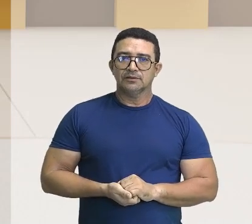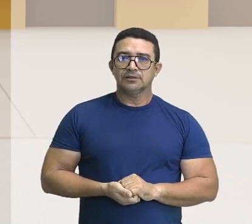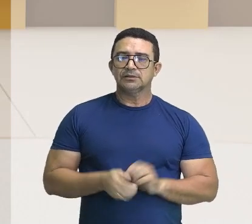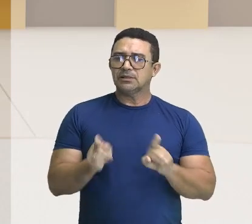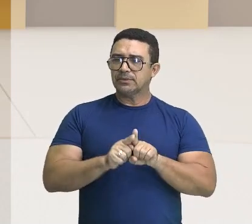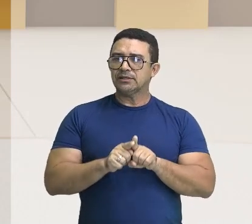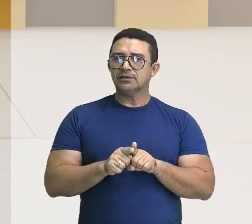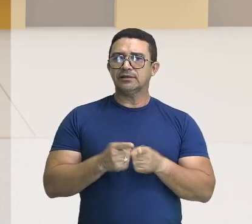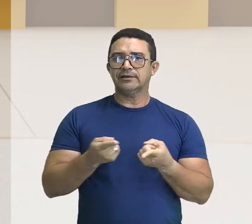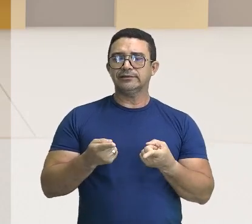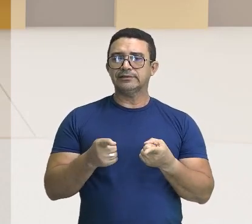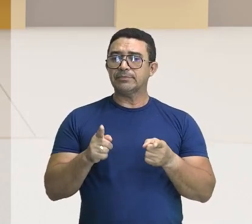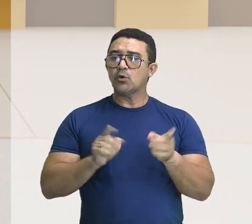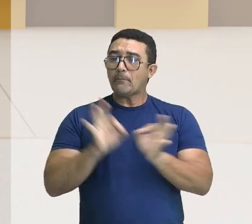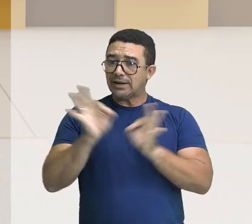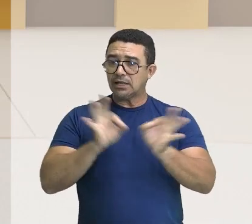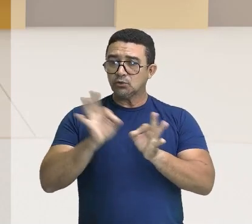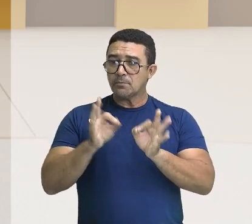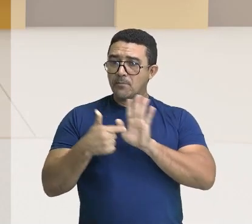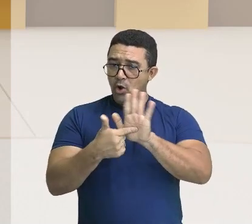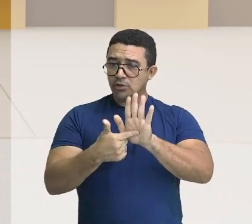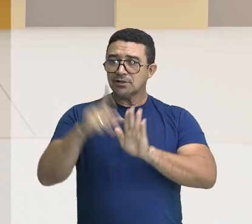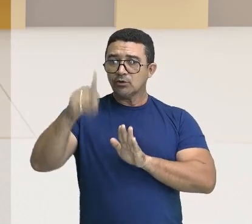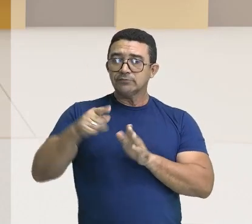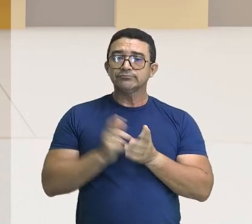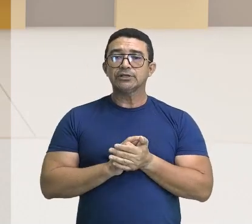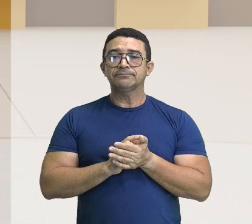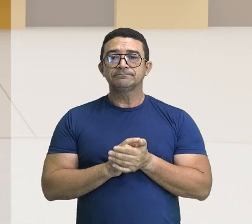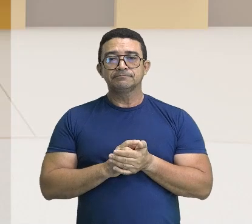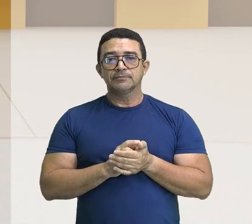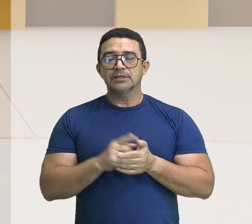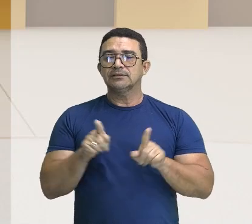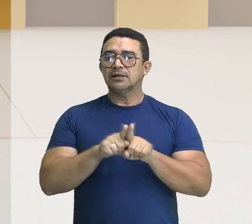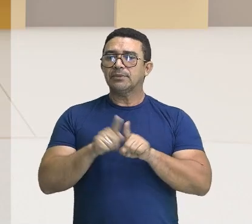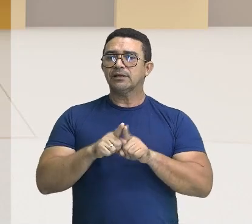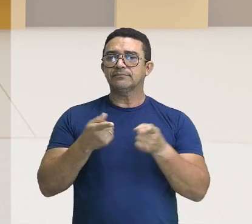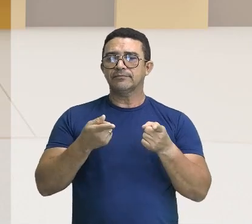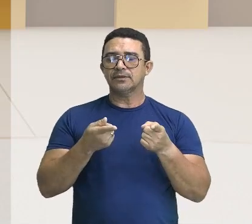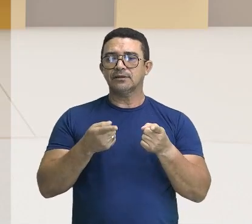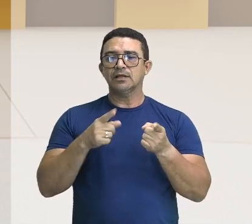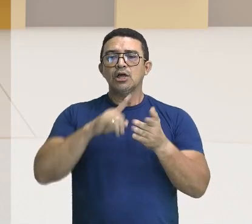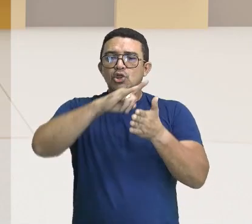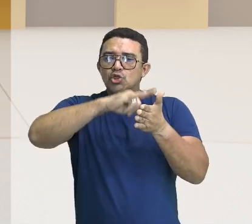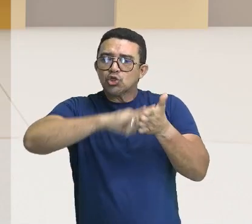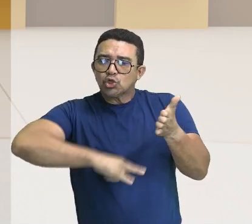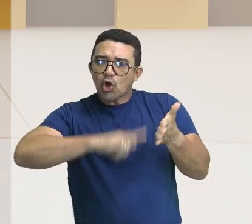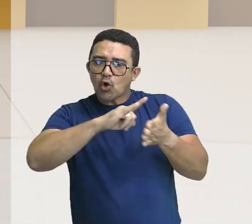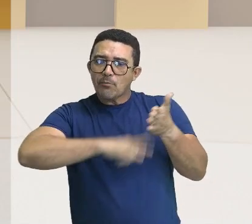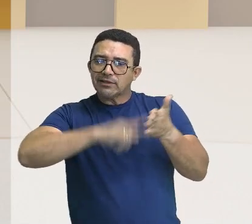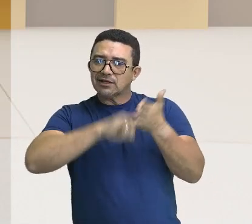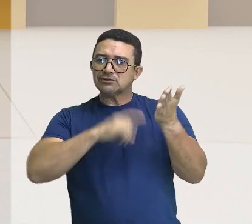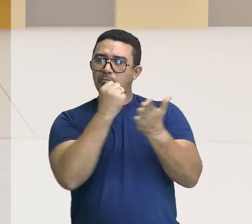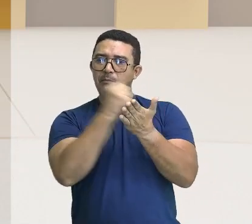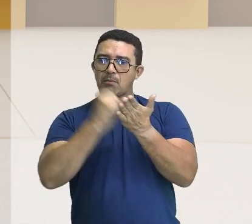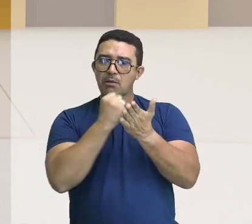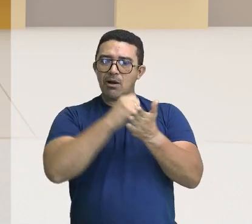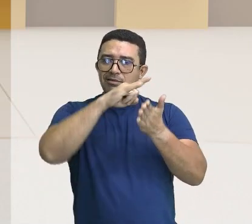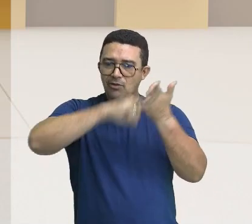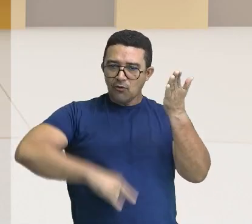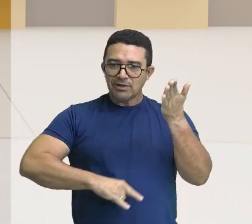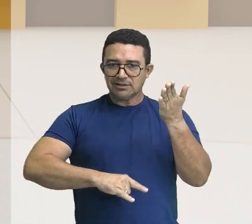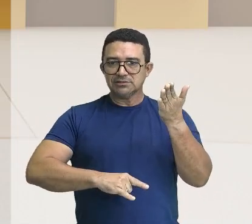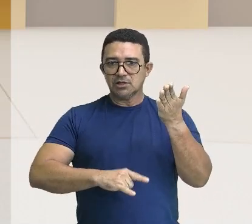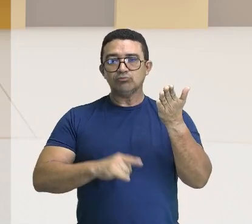coisa interessante que o plano prevê também é a regularização fundiária. É importante isso. Seria aqui a demarcação de terras,